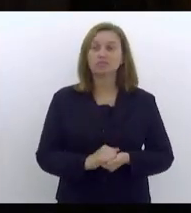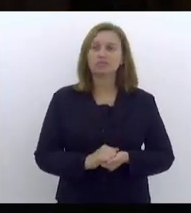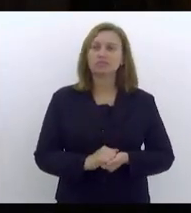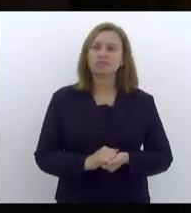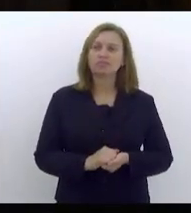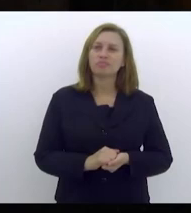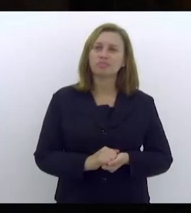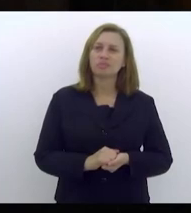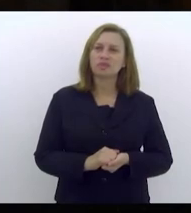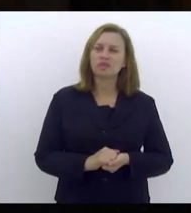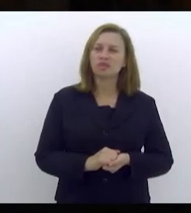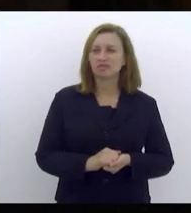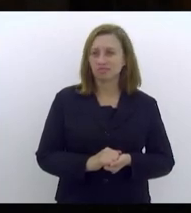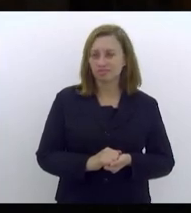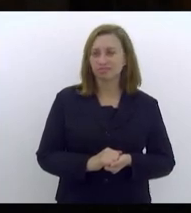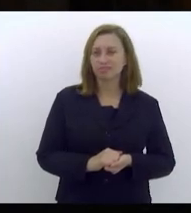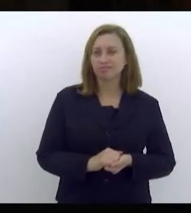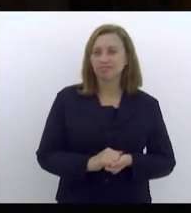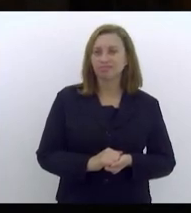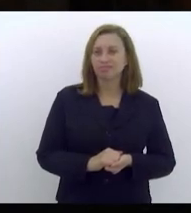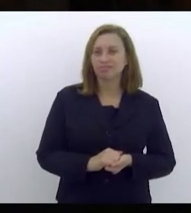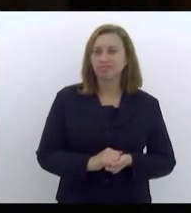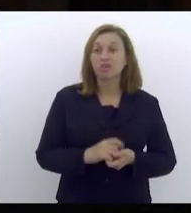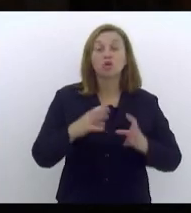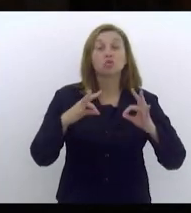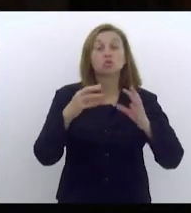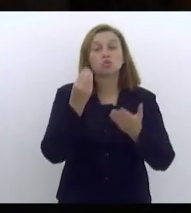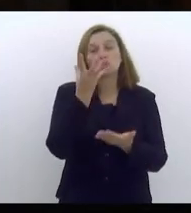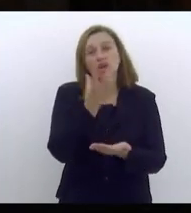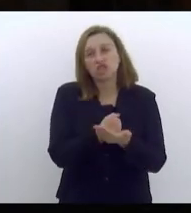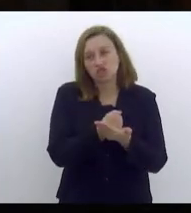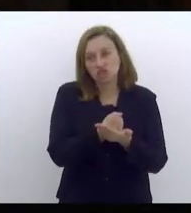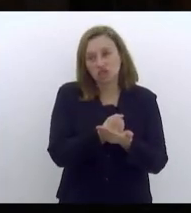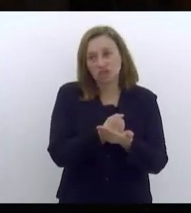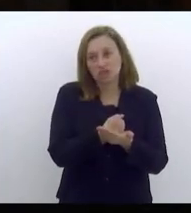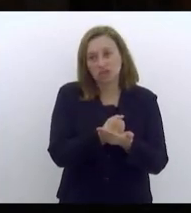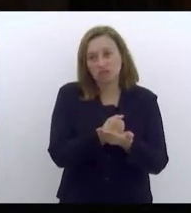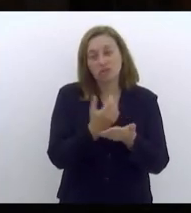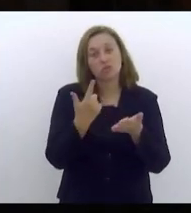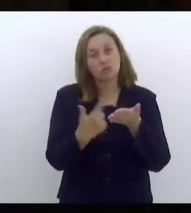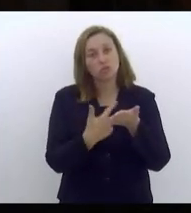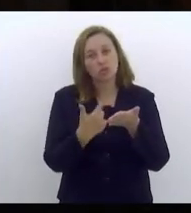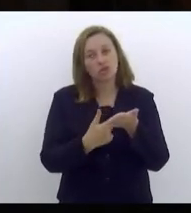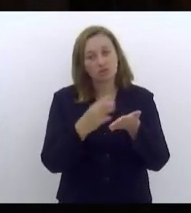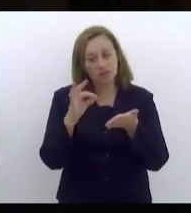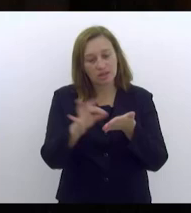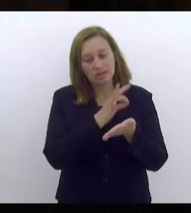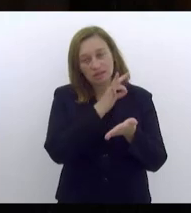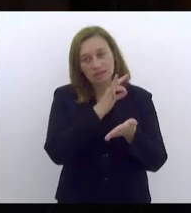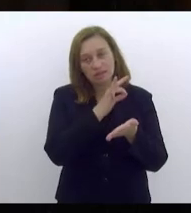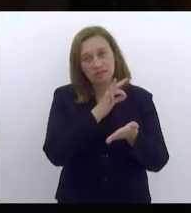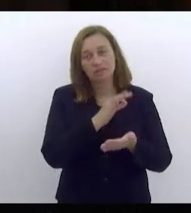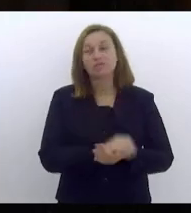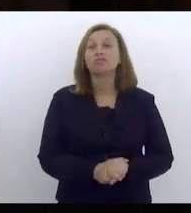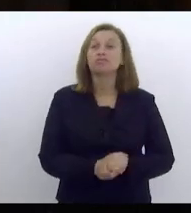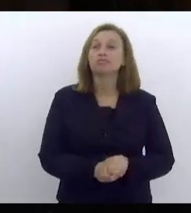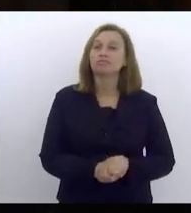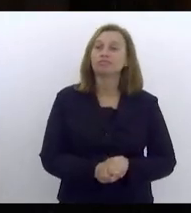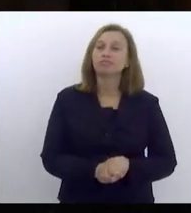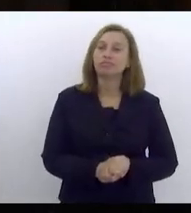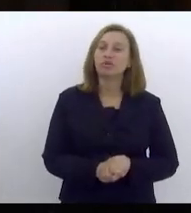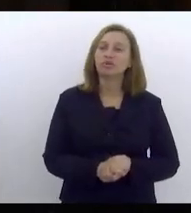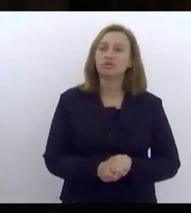isso não há cascata. Está tudo registrado no livro que a gente assina. E eu faço